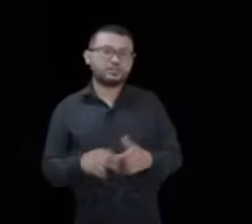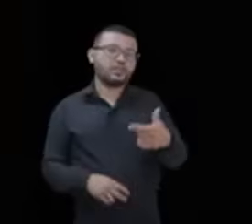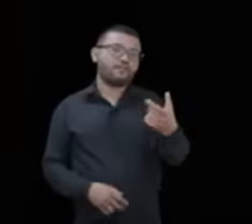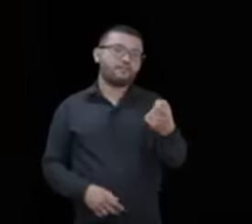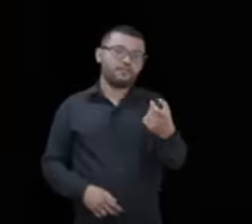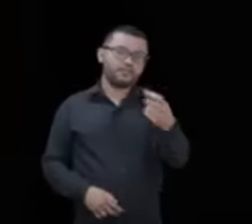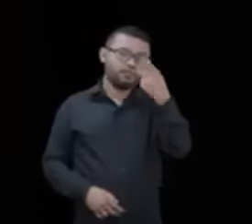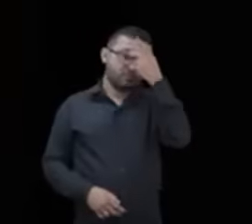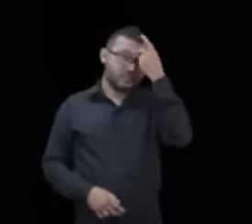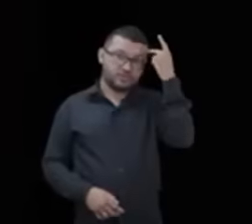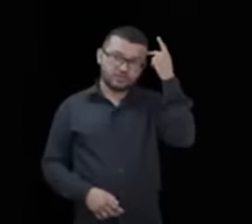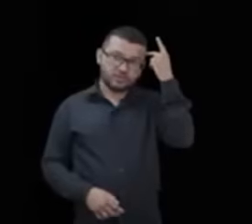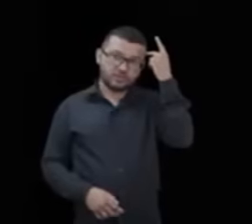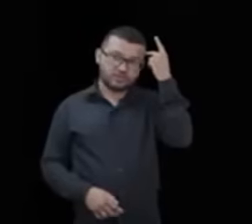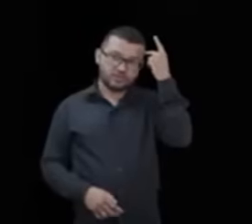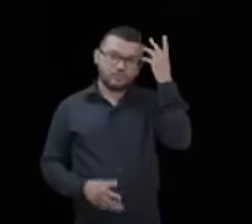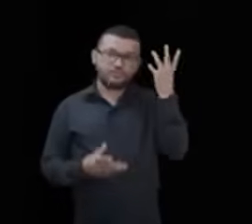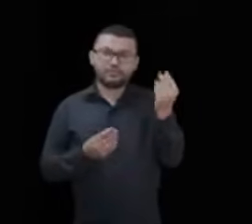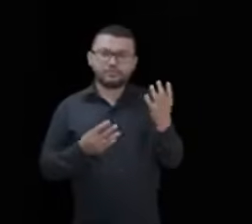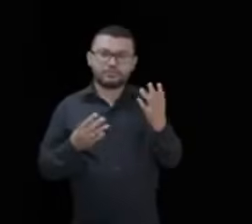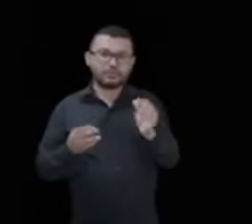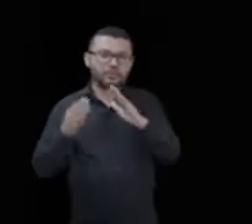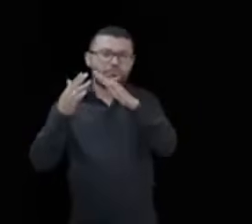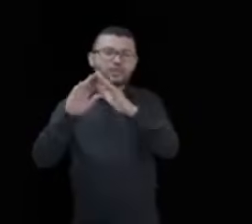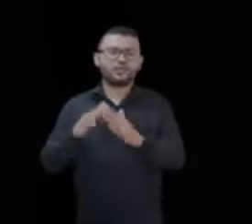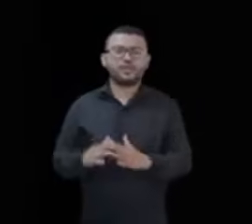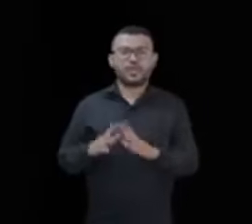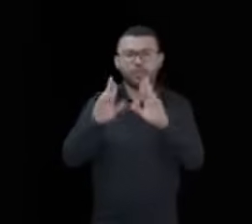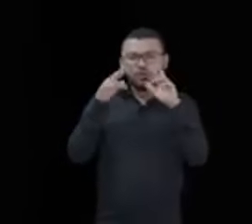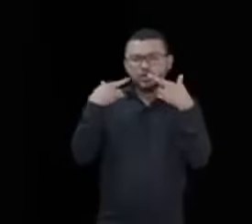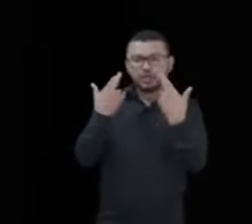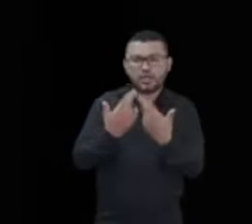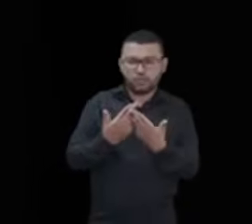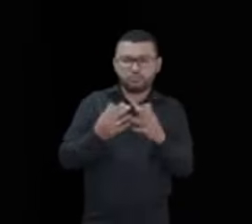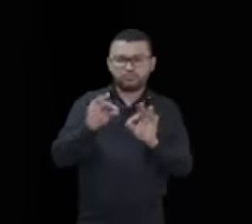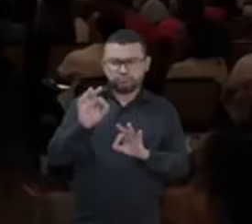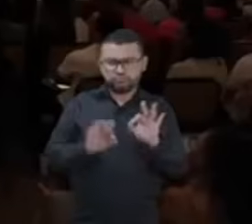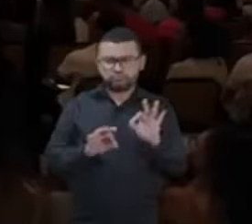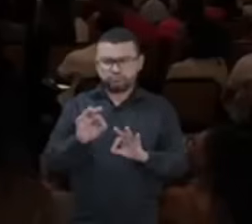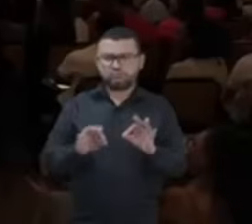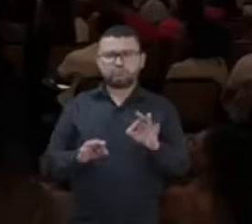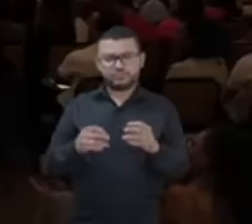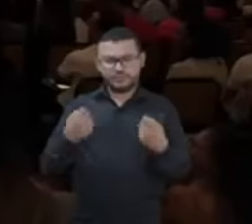pessoas, reunirmos a nossa periferia,